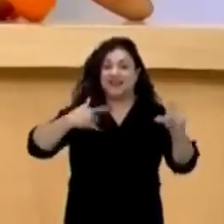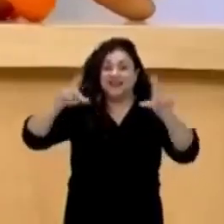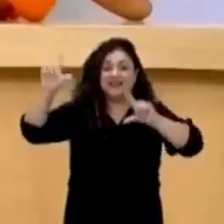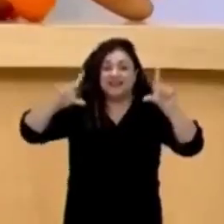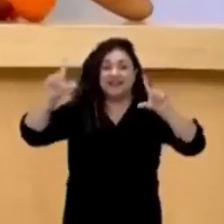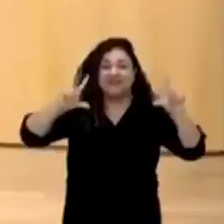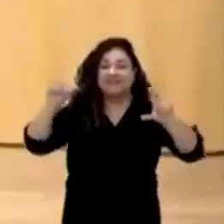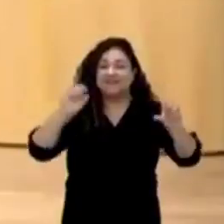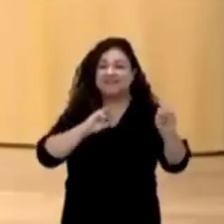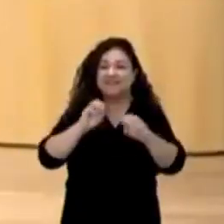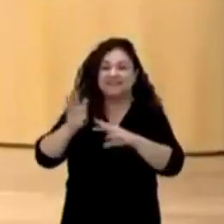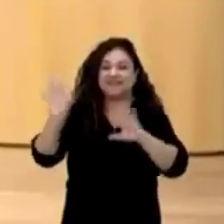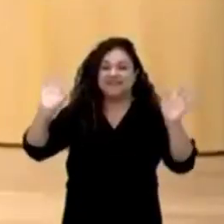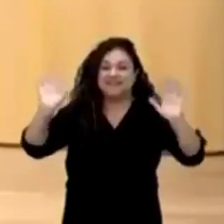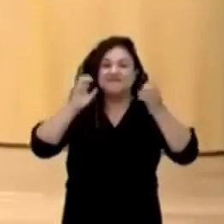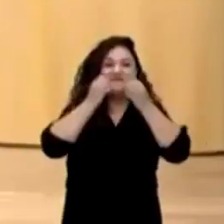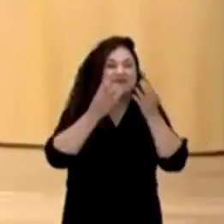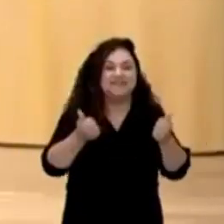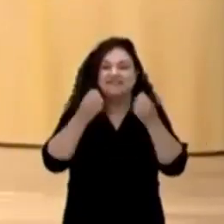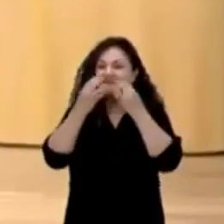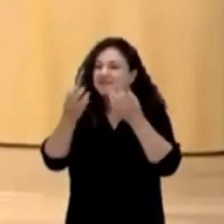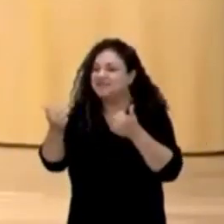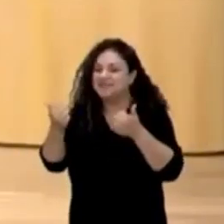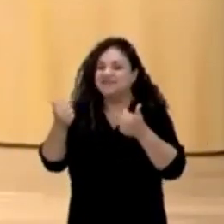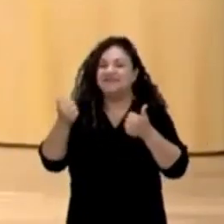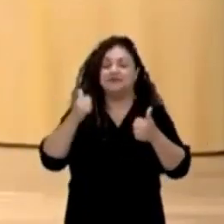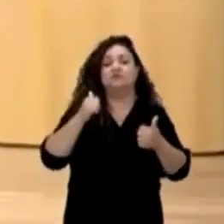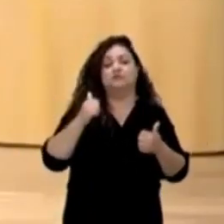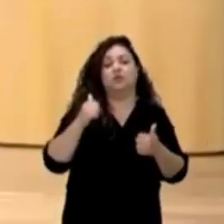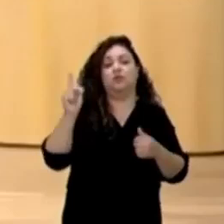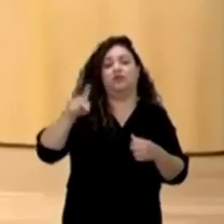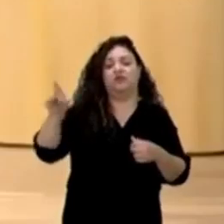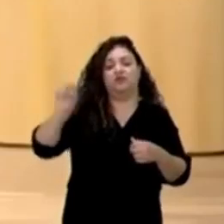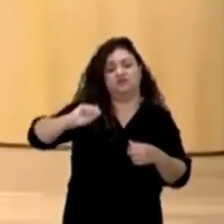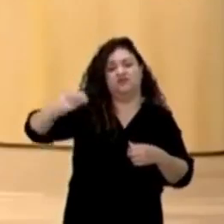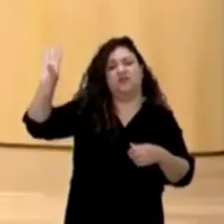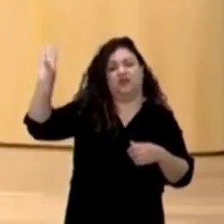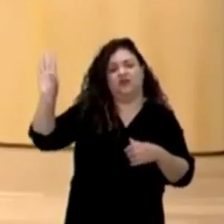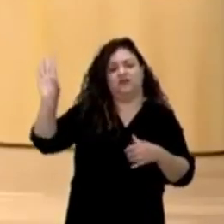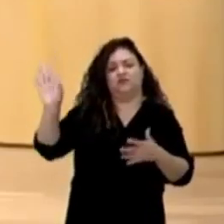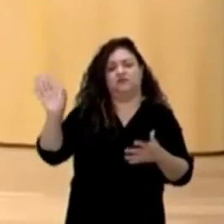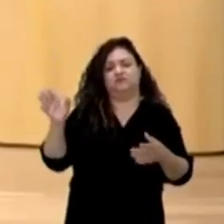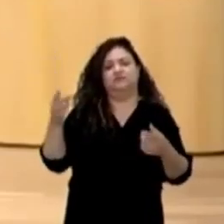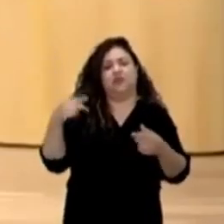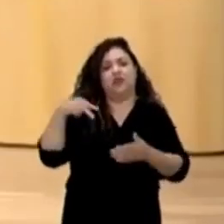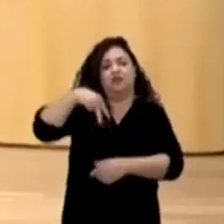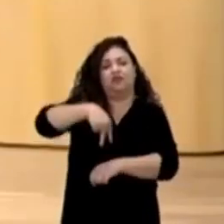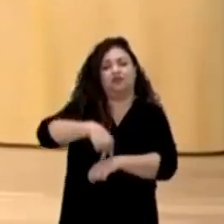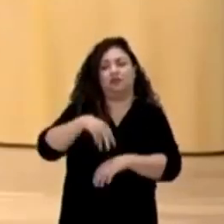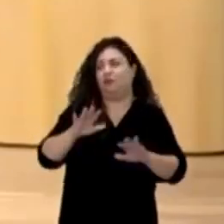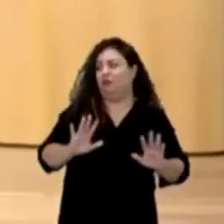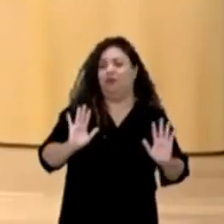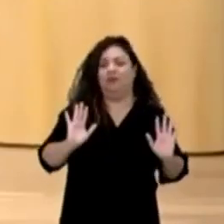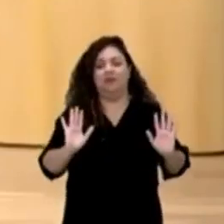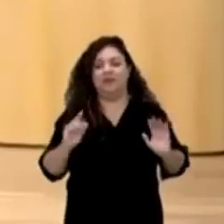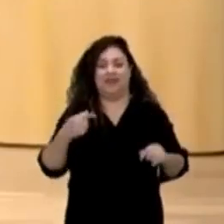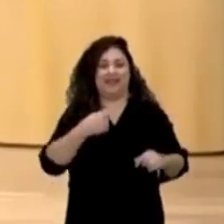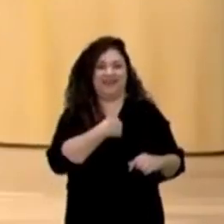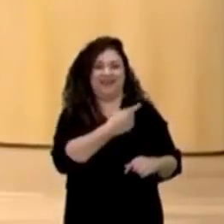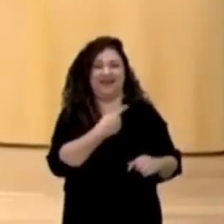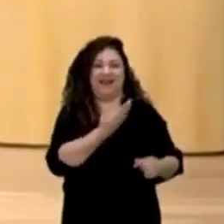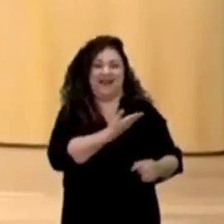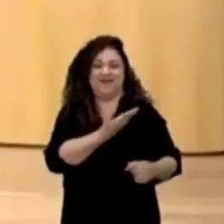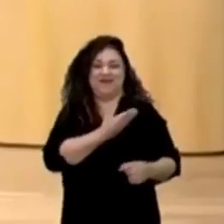na aula. Tudo bem? O professor José, ele teve que ir embora. Deixou a gente aqui. Eu e a Deb, né,